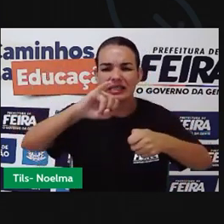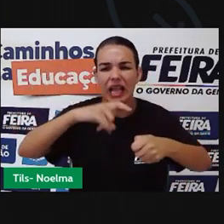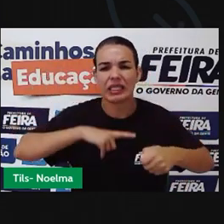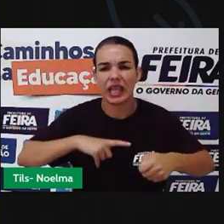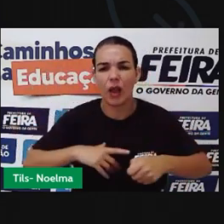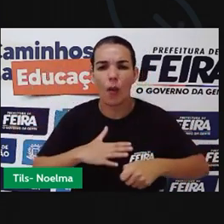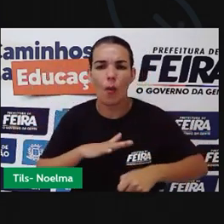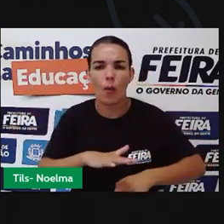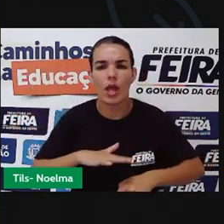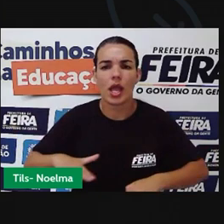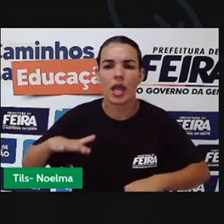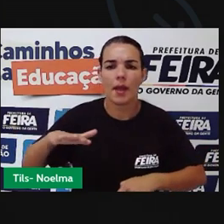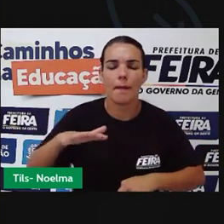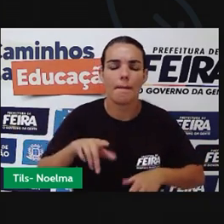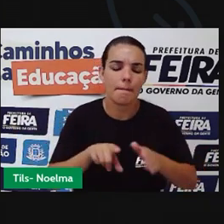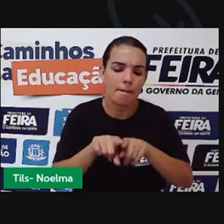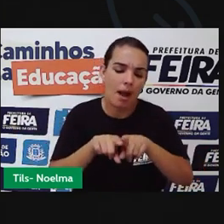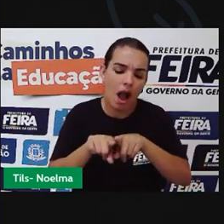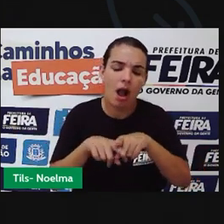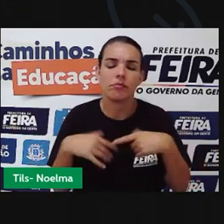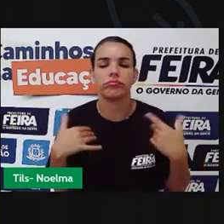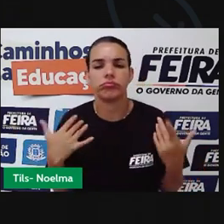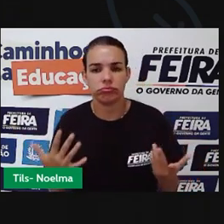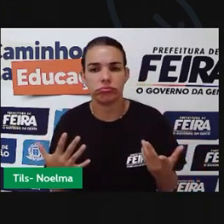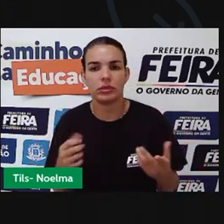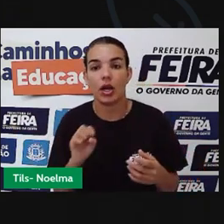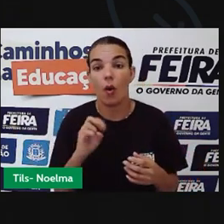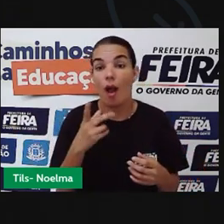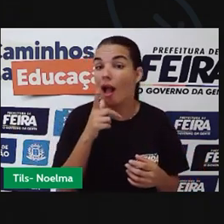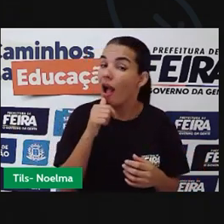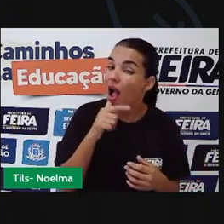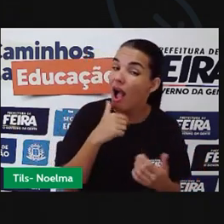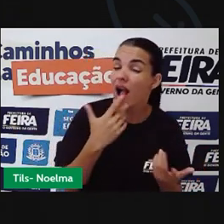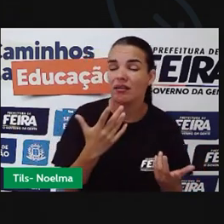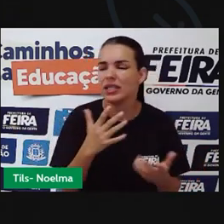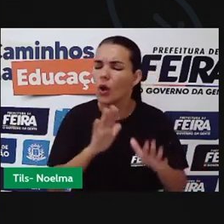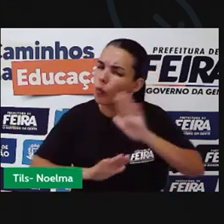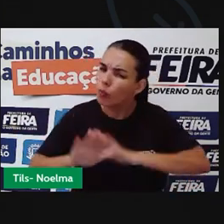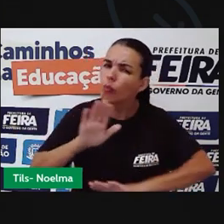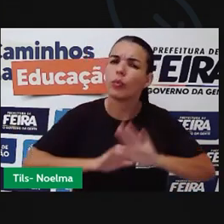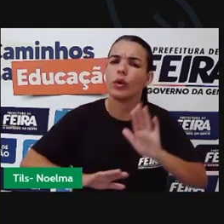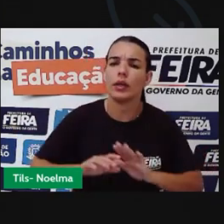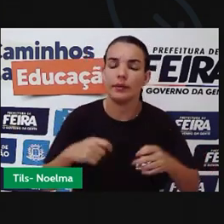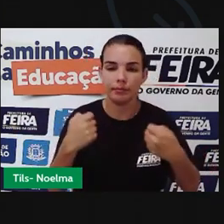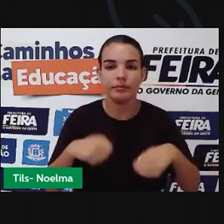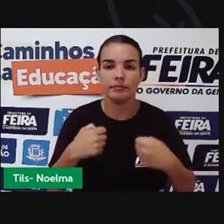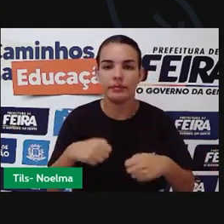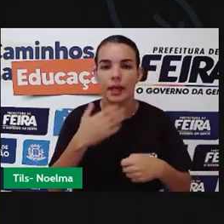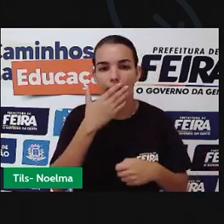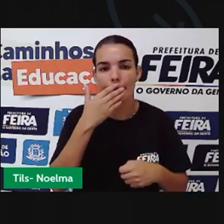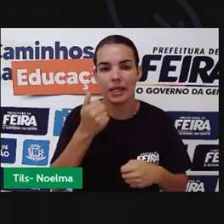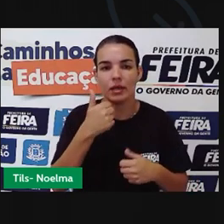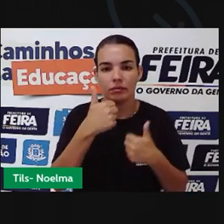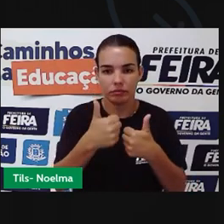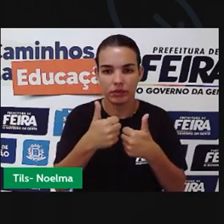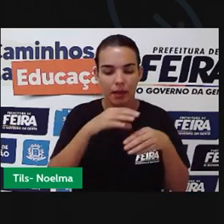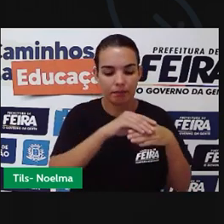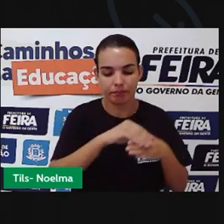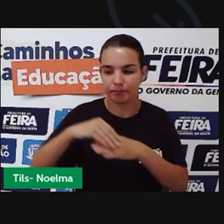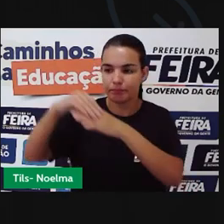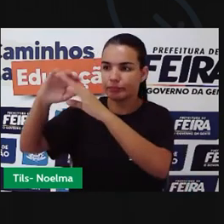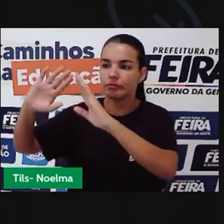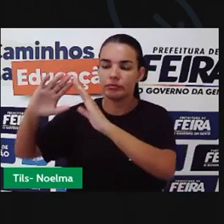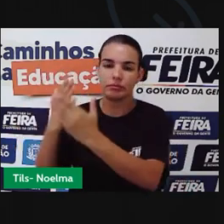né ou molhar deixar aí na mesma rua de direitinho desse material e de